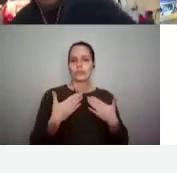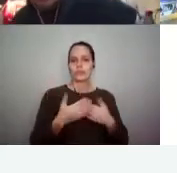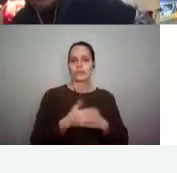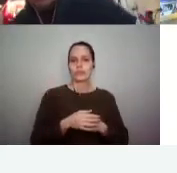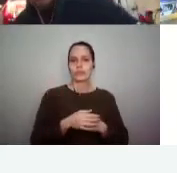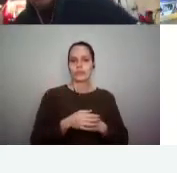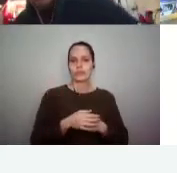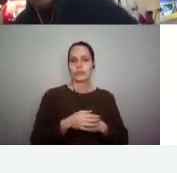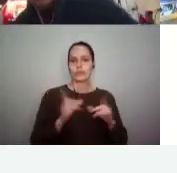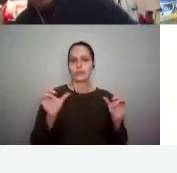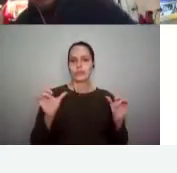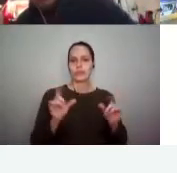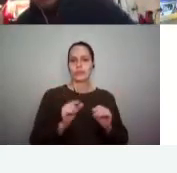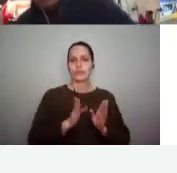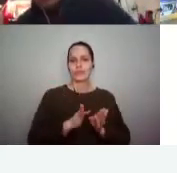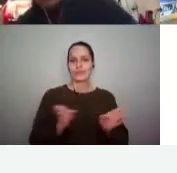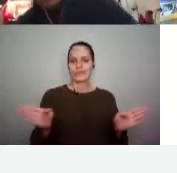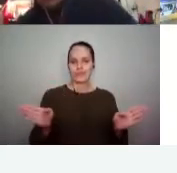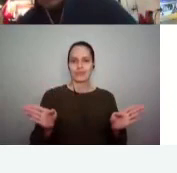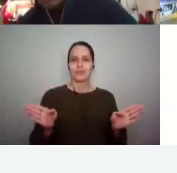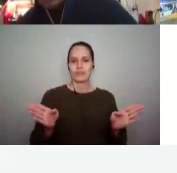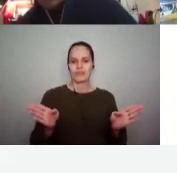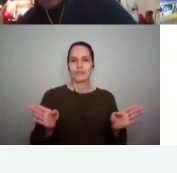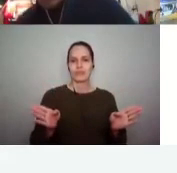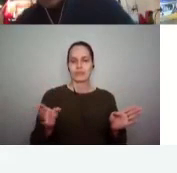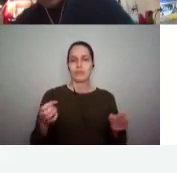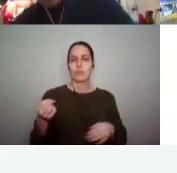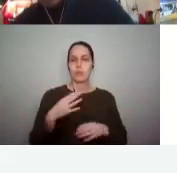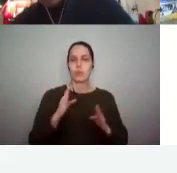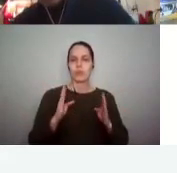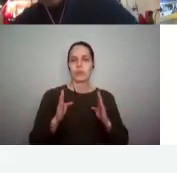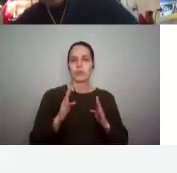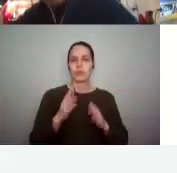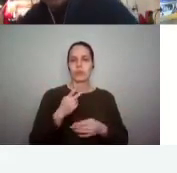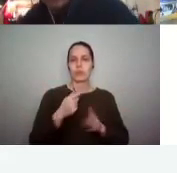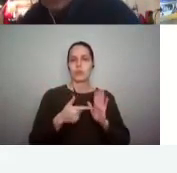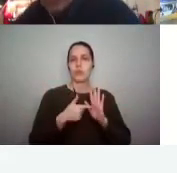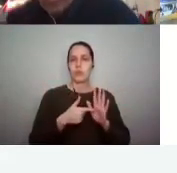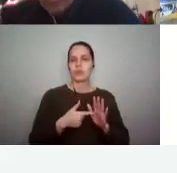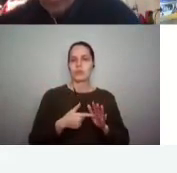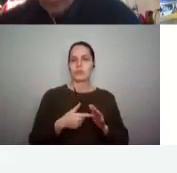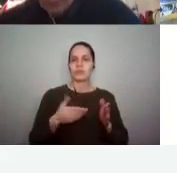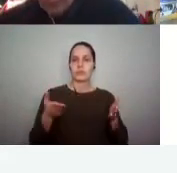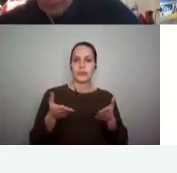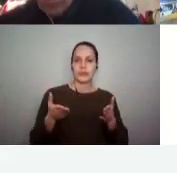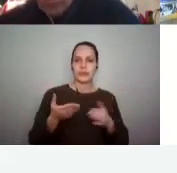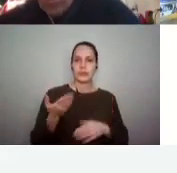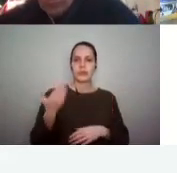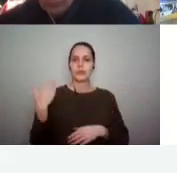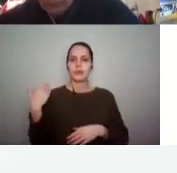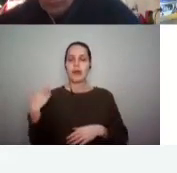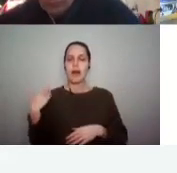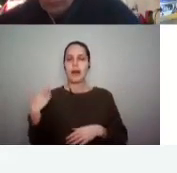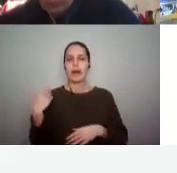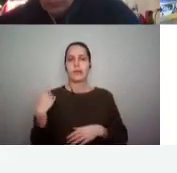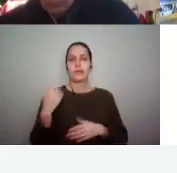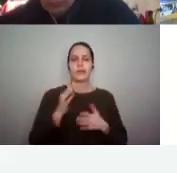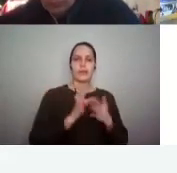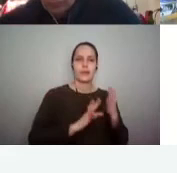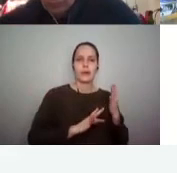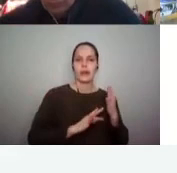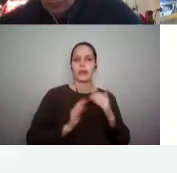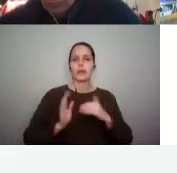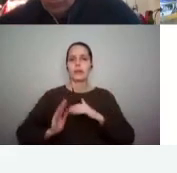das dicotomias, né, que a modernidade nos trouxe, presente, passado, teoria, realidade, incluindo